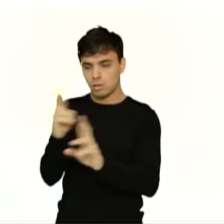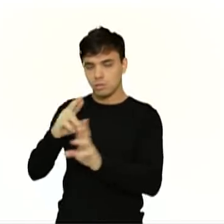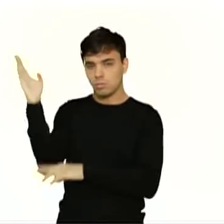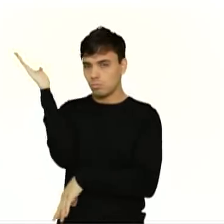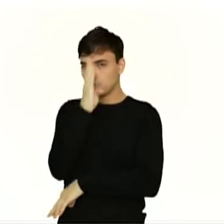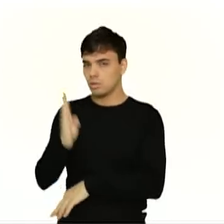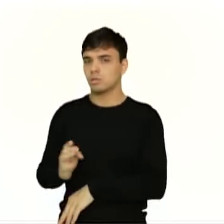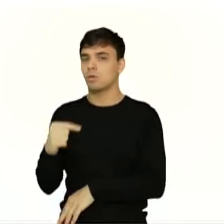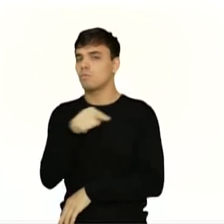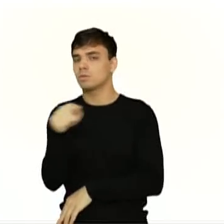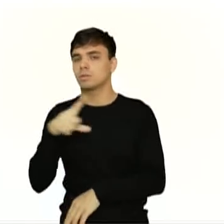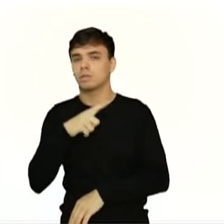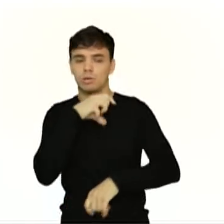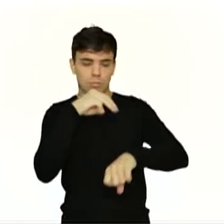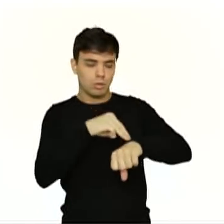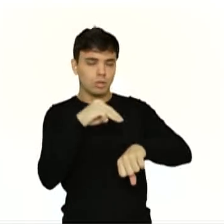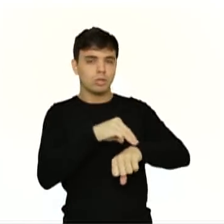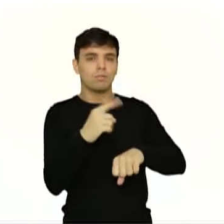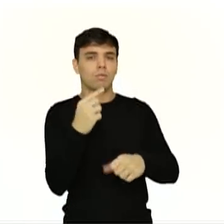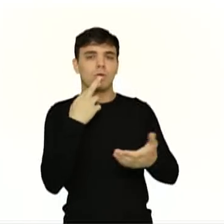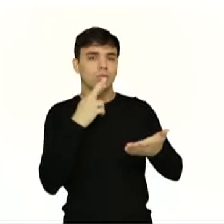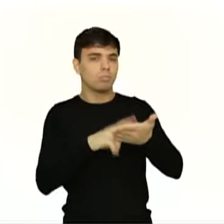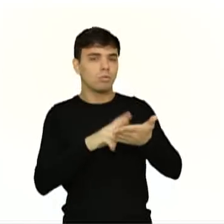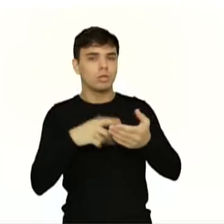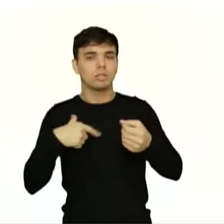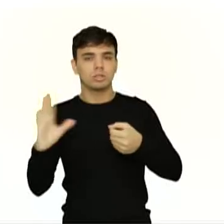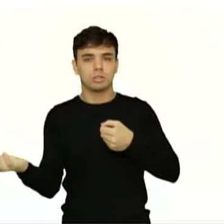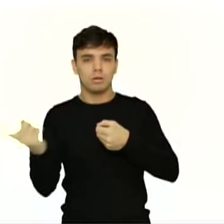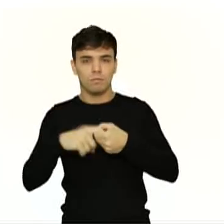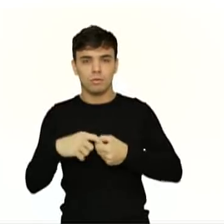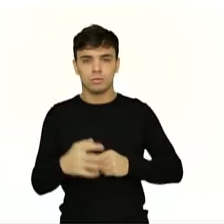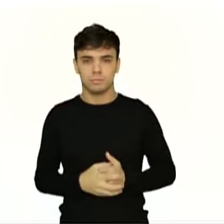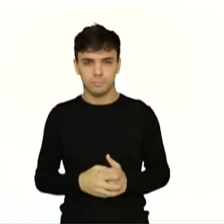minutinhos para pensar qual alternativa responder e nós já voltamos.